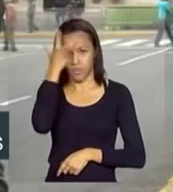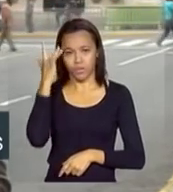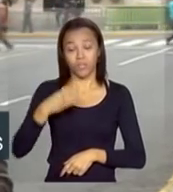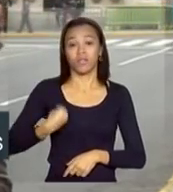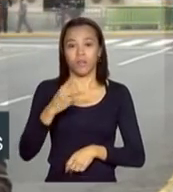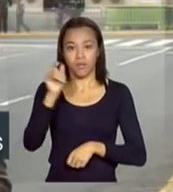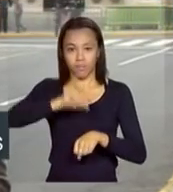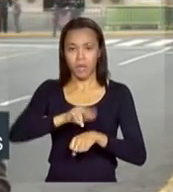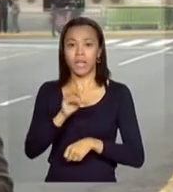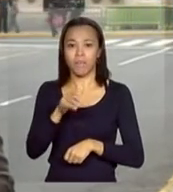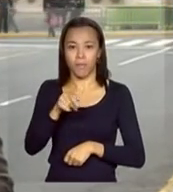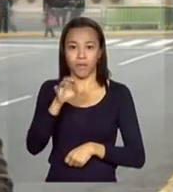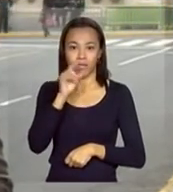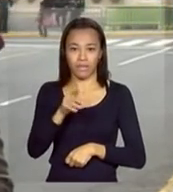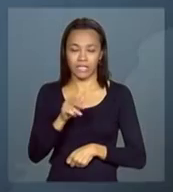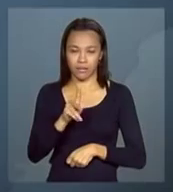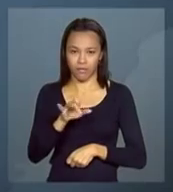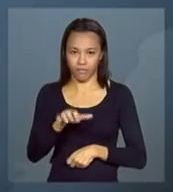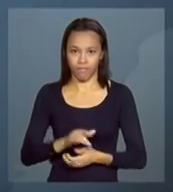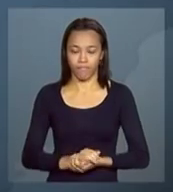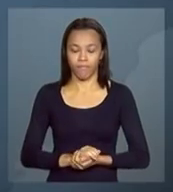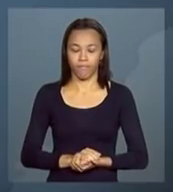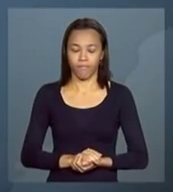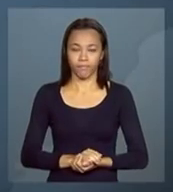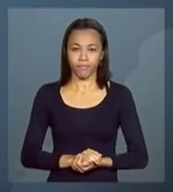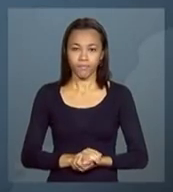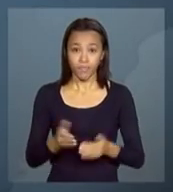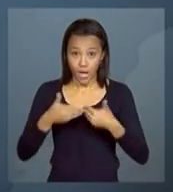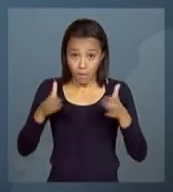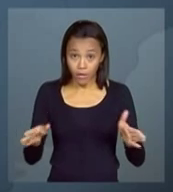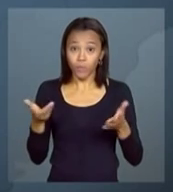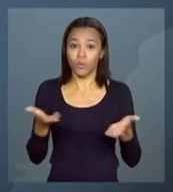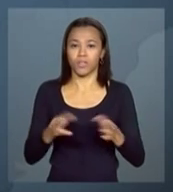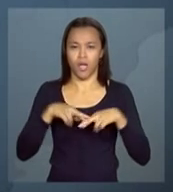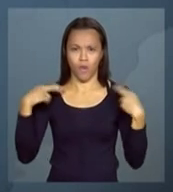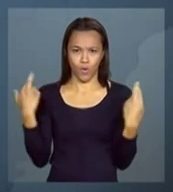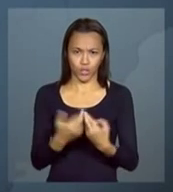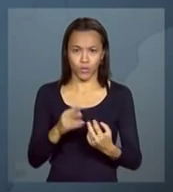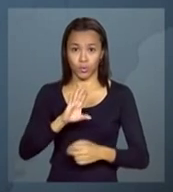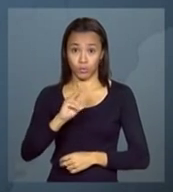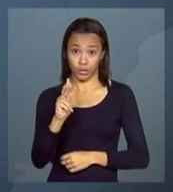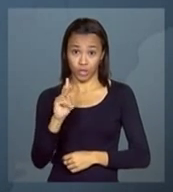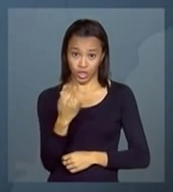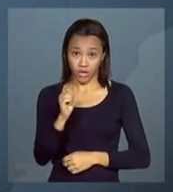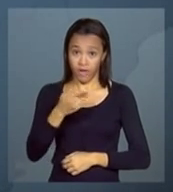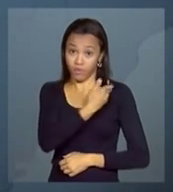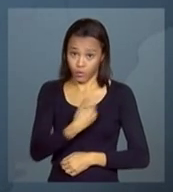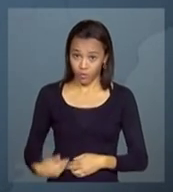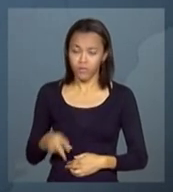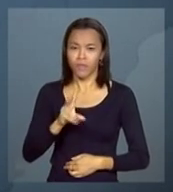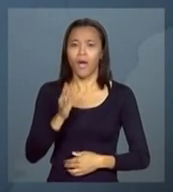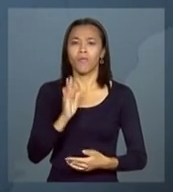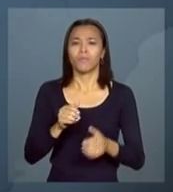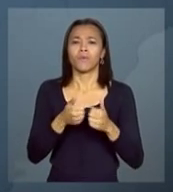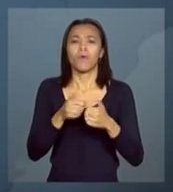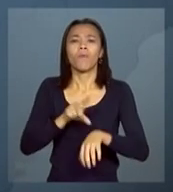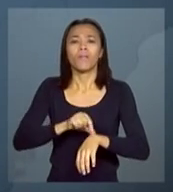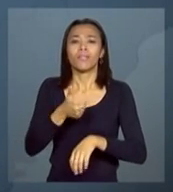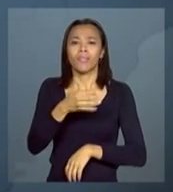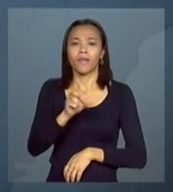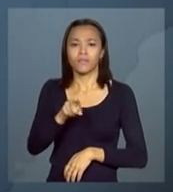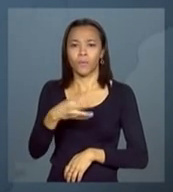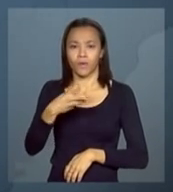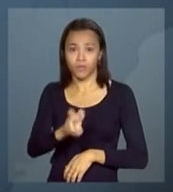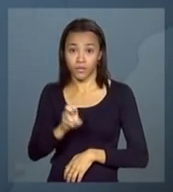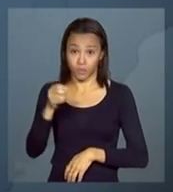De Lima, no Peru, Daniela Almeida. E a abertura da reunião dos chefes de Estado e de governo está prevista para as